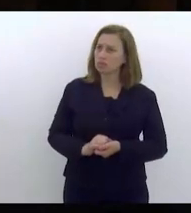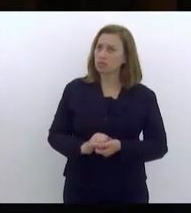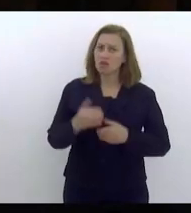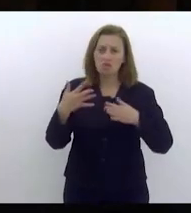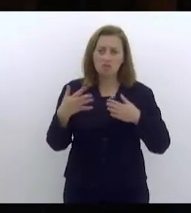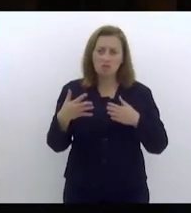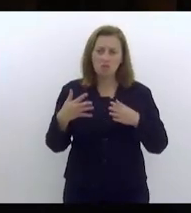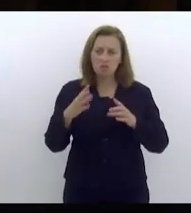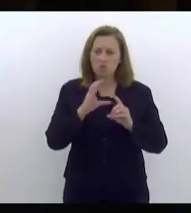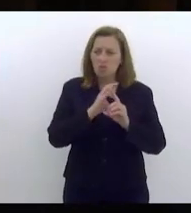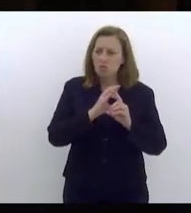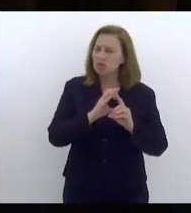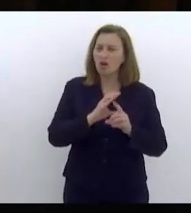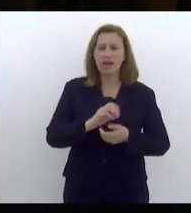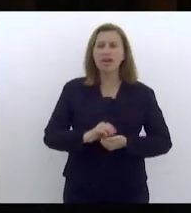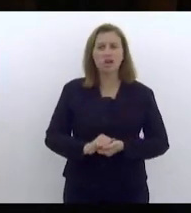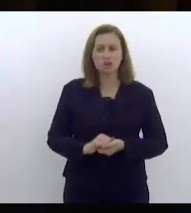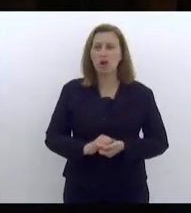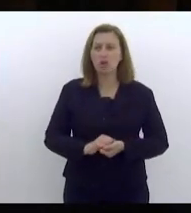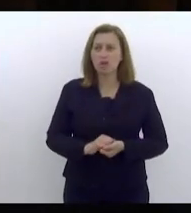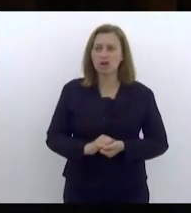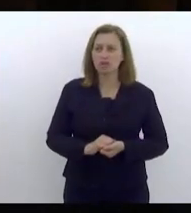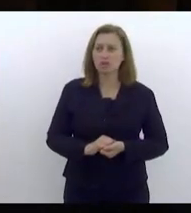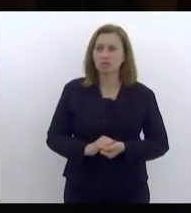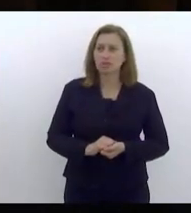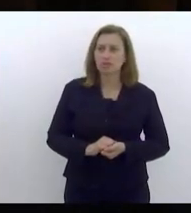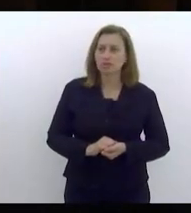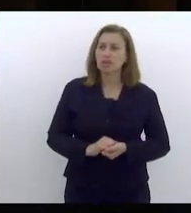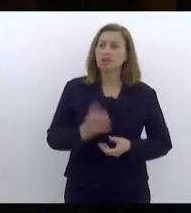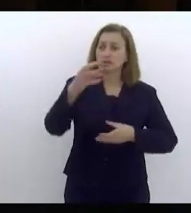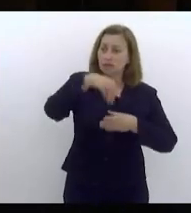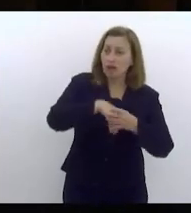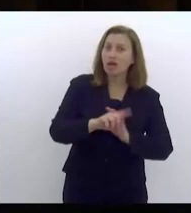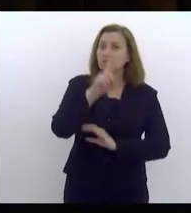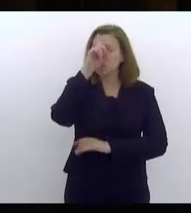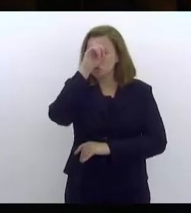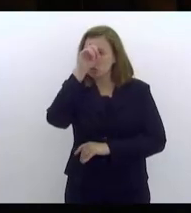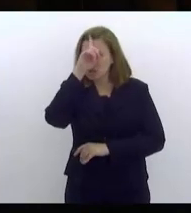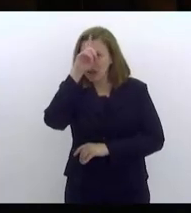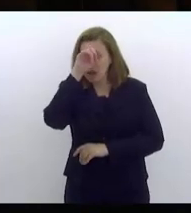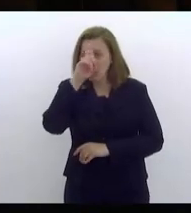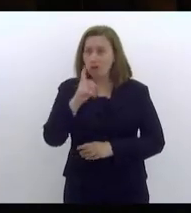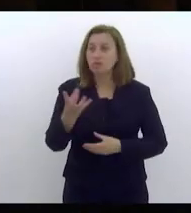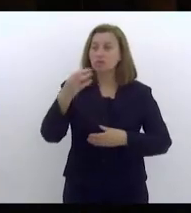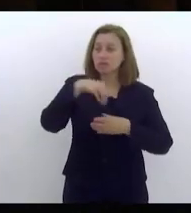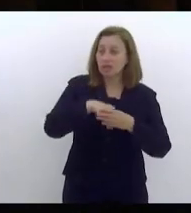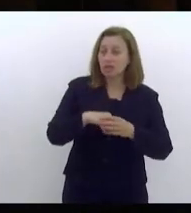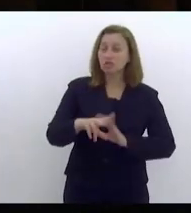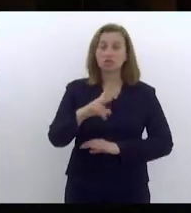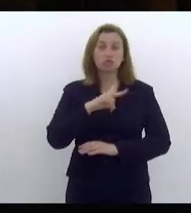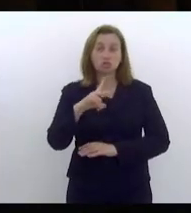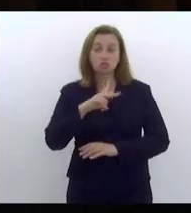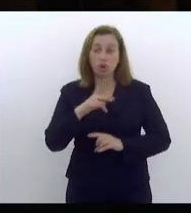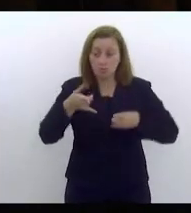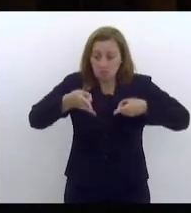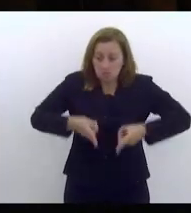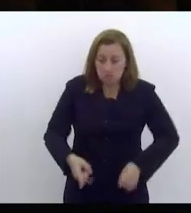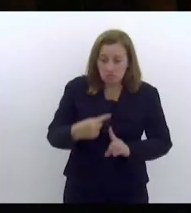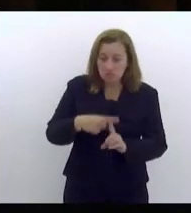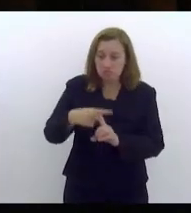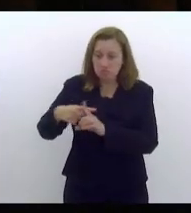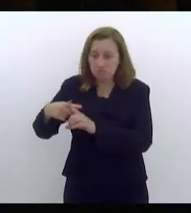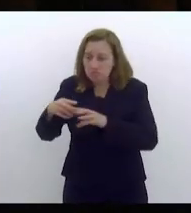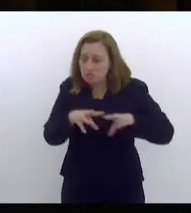de tamanha perseguição, seja dentro dos hospitais, seja dentro dos próprios cemitérios. Então,